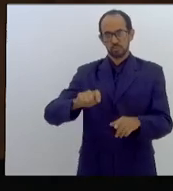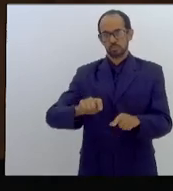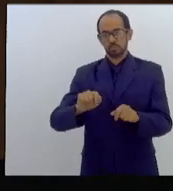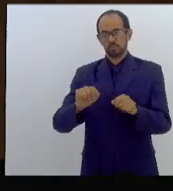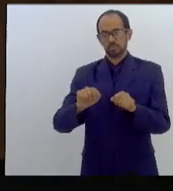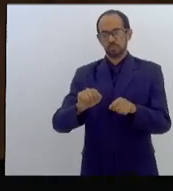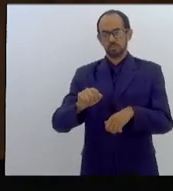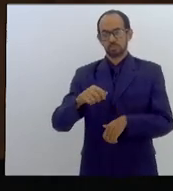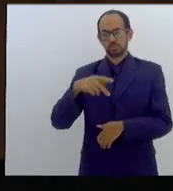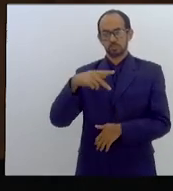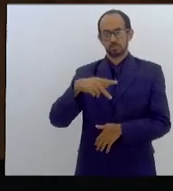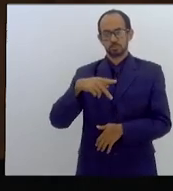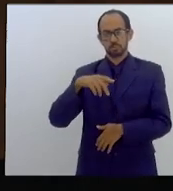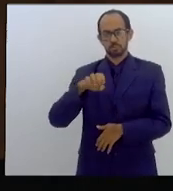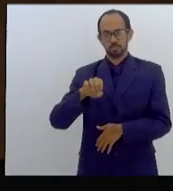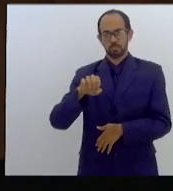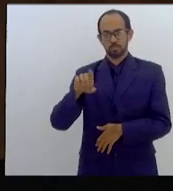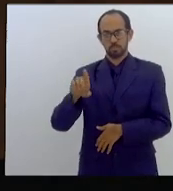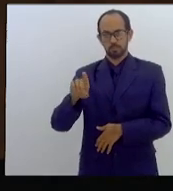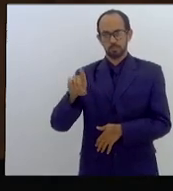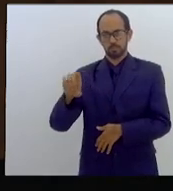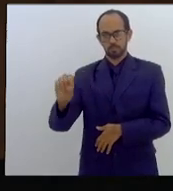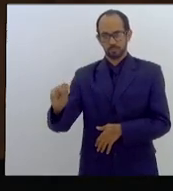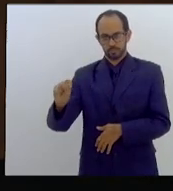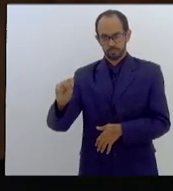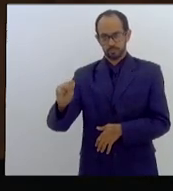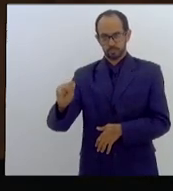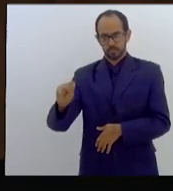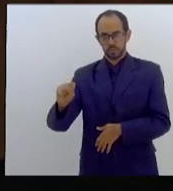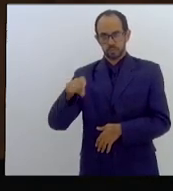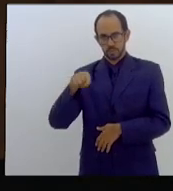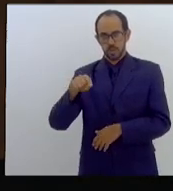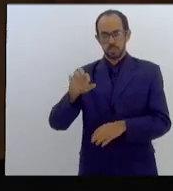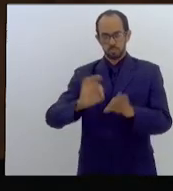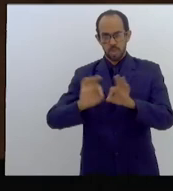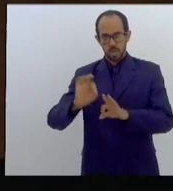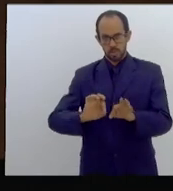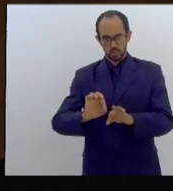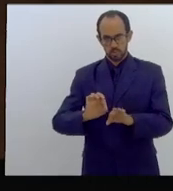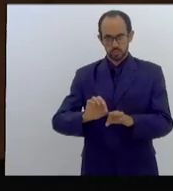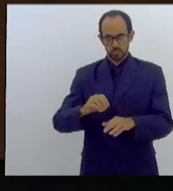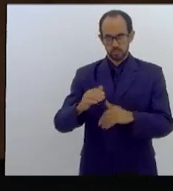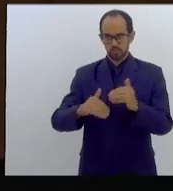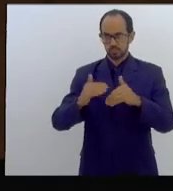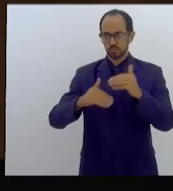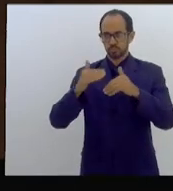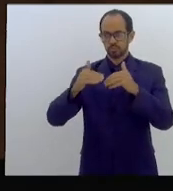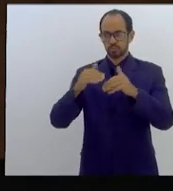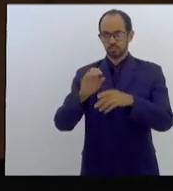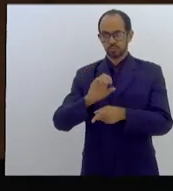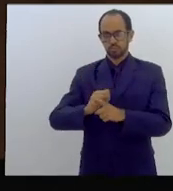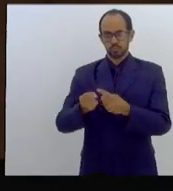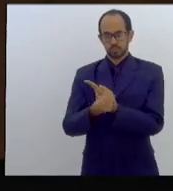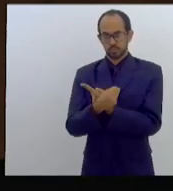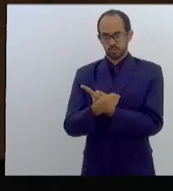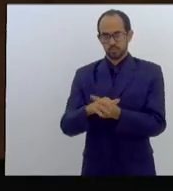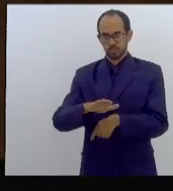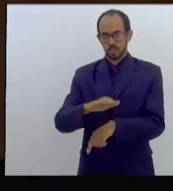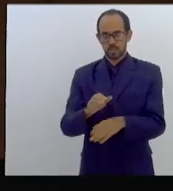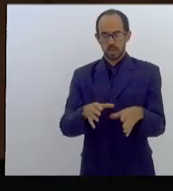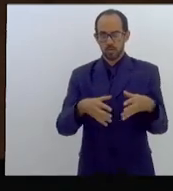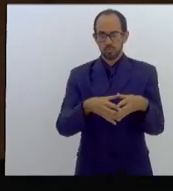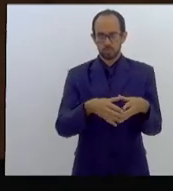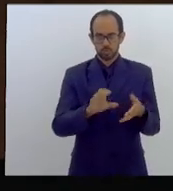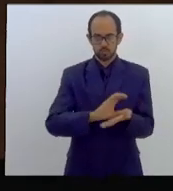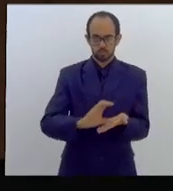a obrigatoriedade do PEDES, do Plano Econômico de Desenvolvimento Econômico e Social. E a Comissão de Orçamento disse que não precisava incluir,